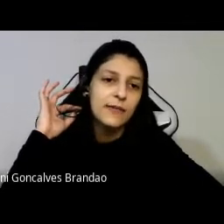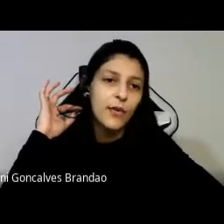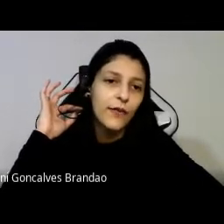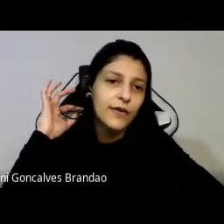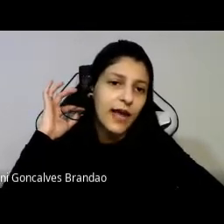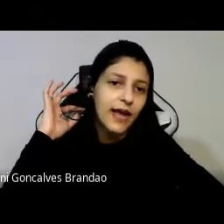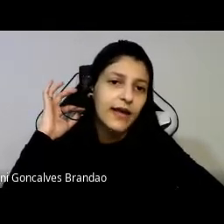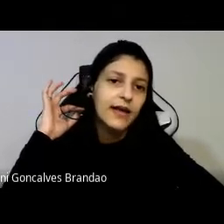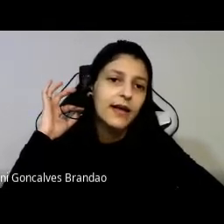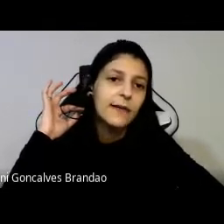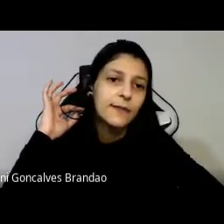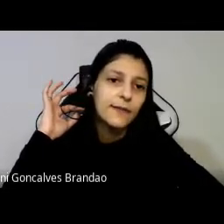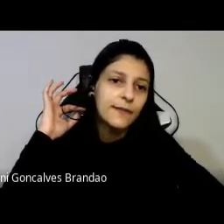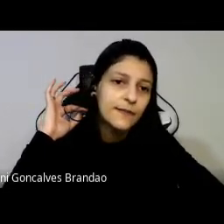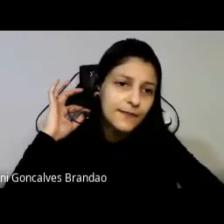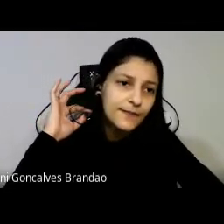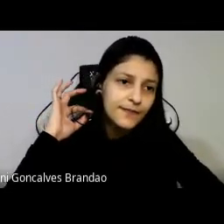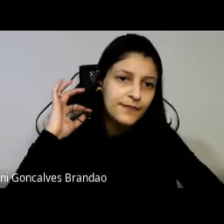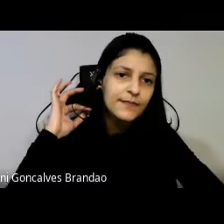representatividade que esse povo tem.